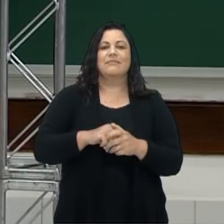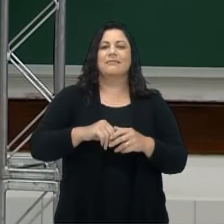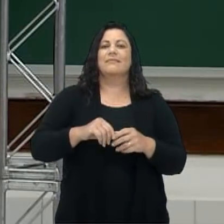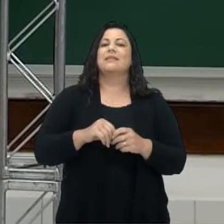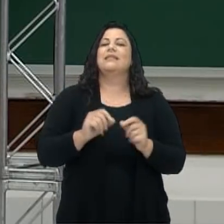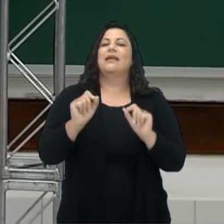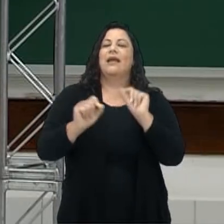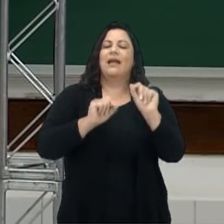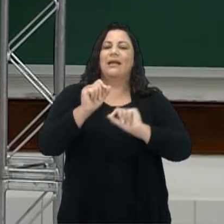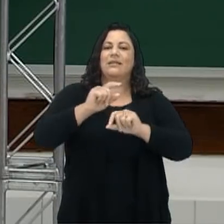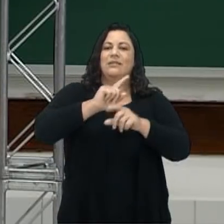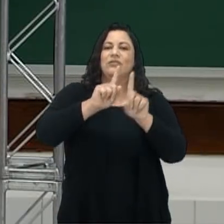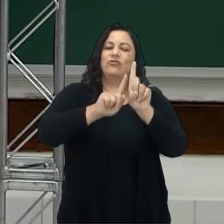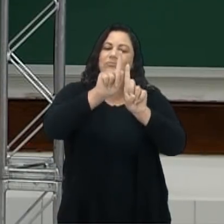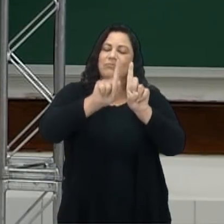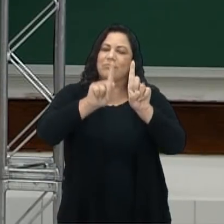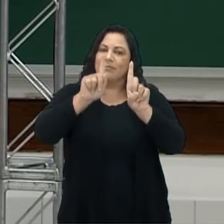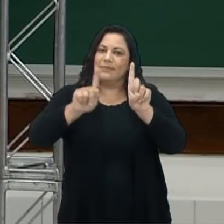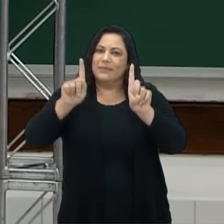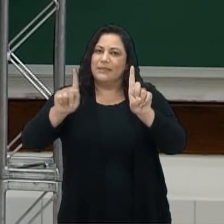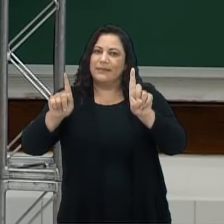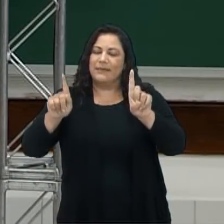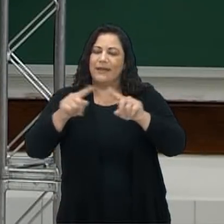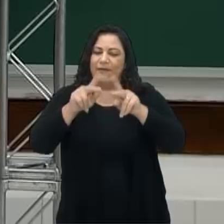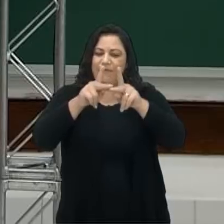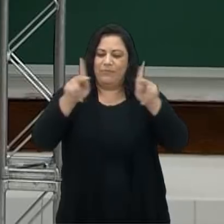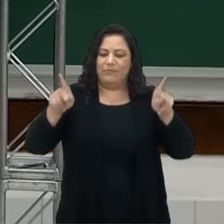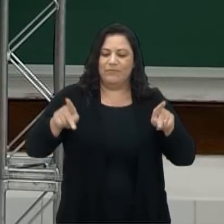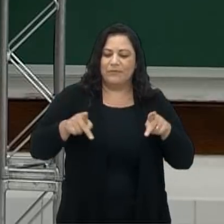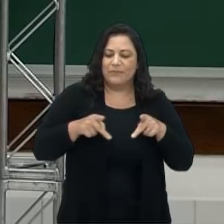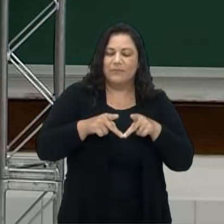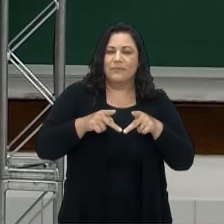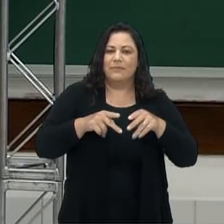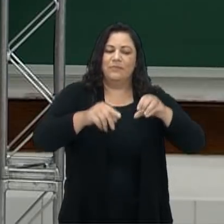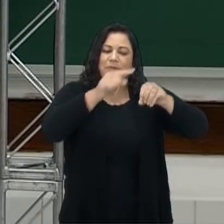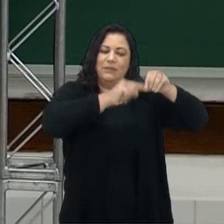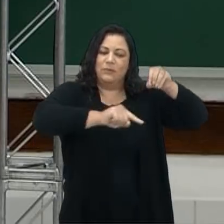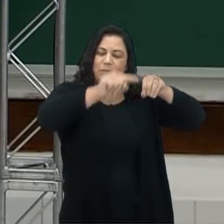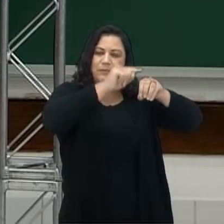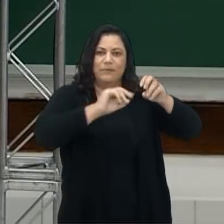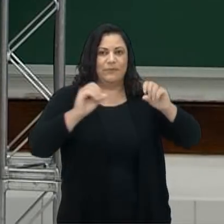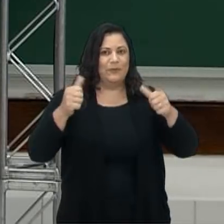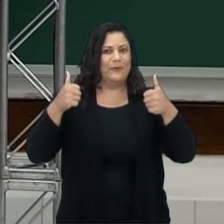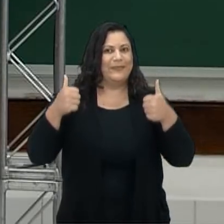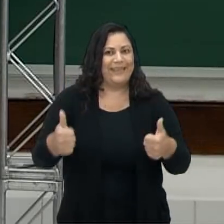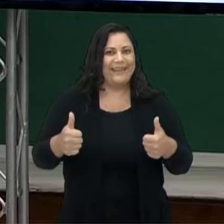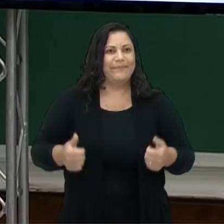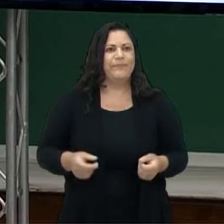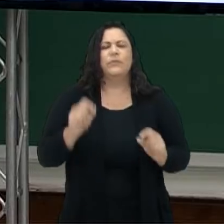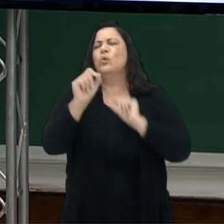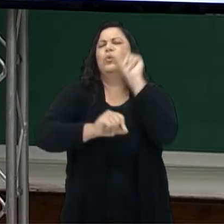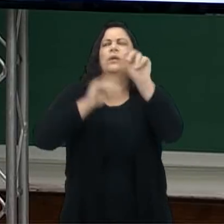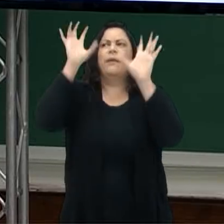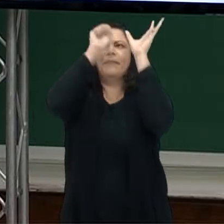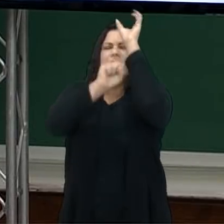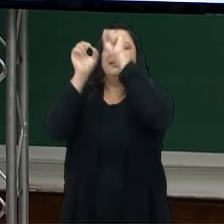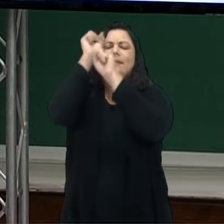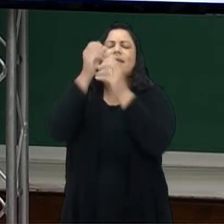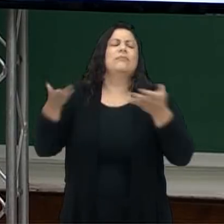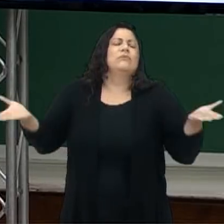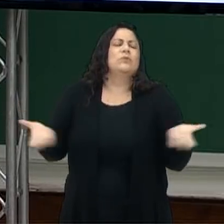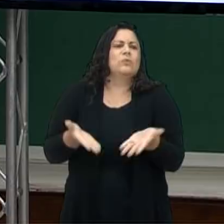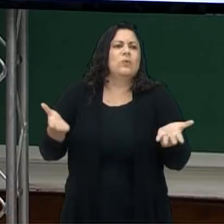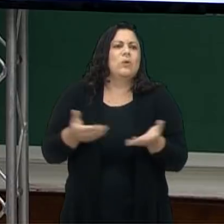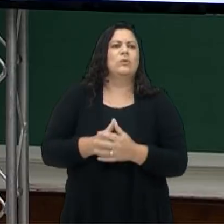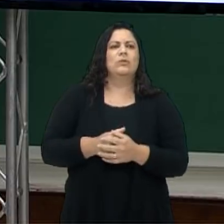gráfico de setor circular, beleza? Então, o que nós aprendemos hoje? Hoje nós aprendemos a como construir a área de um setor circular,